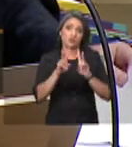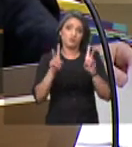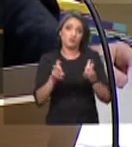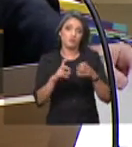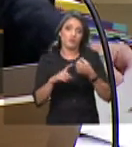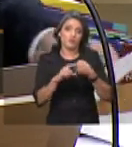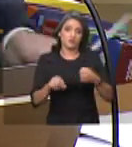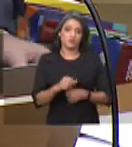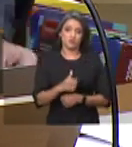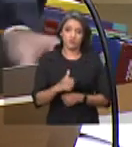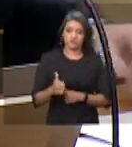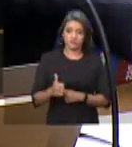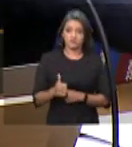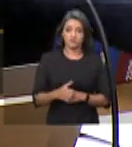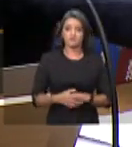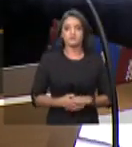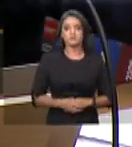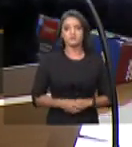11